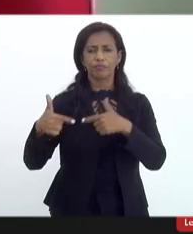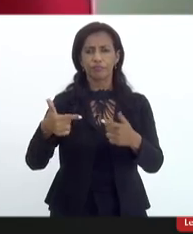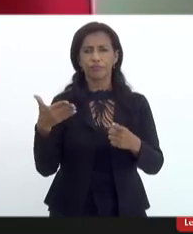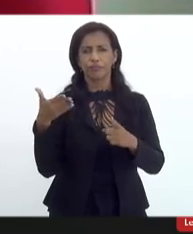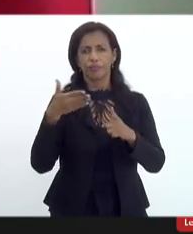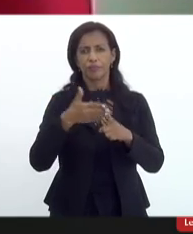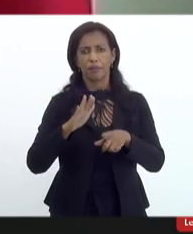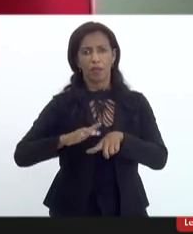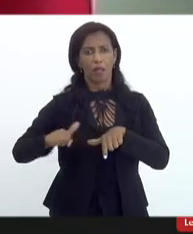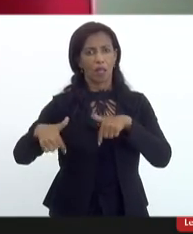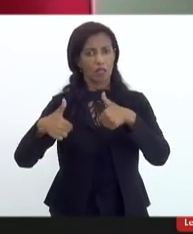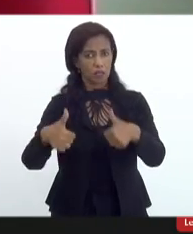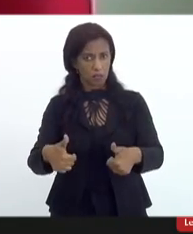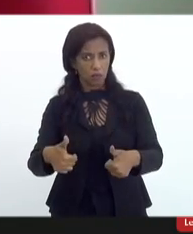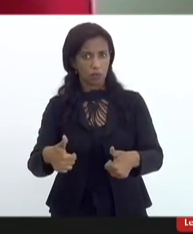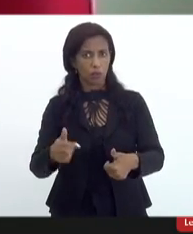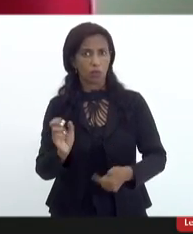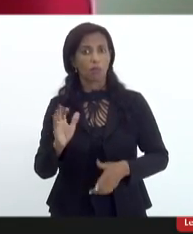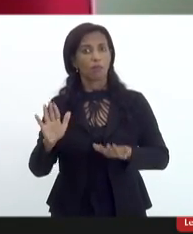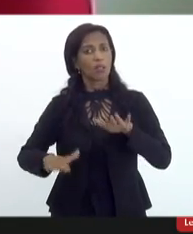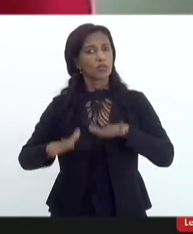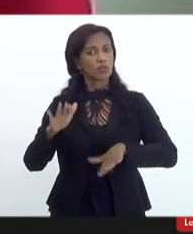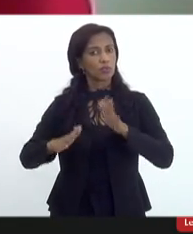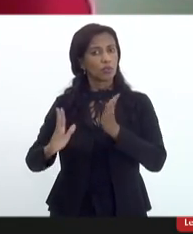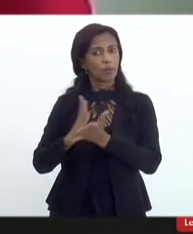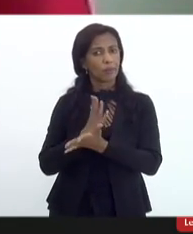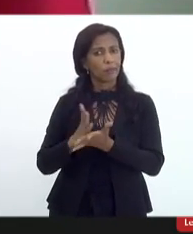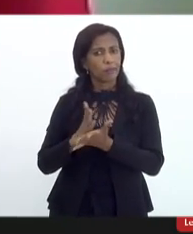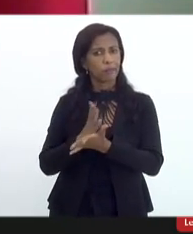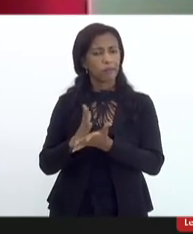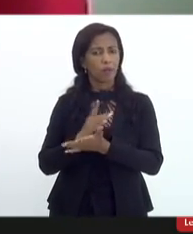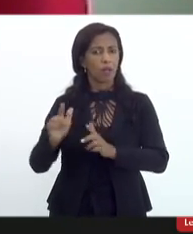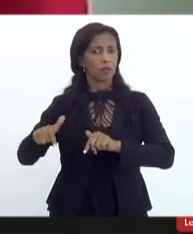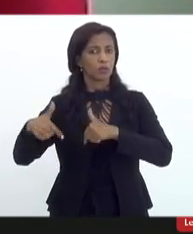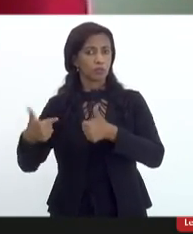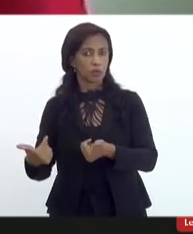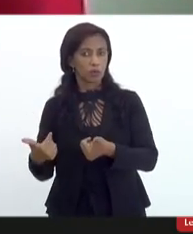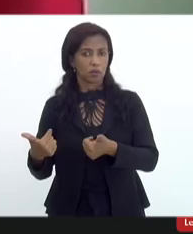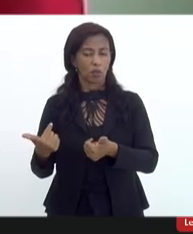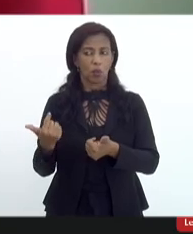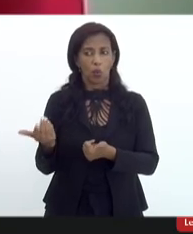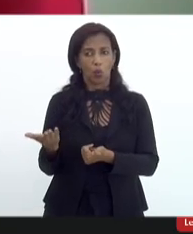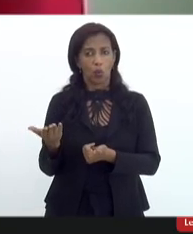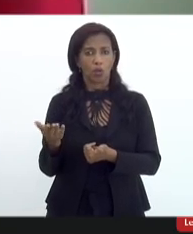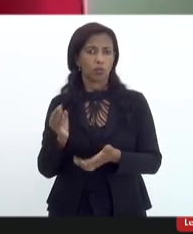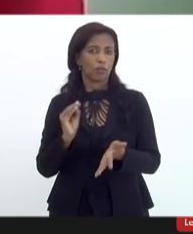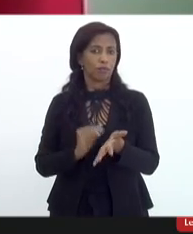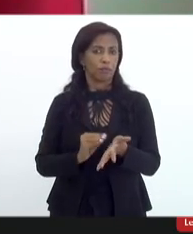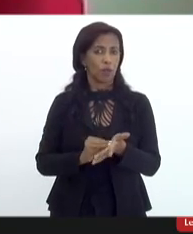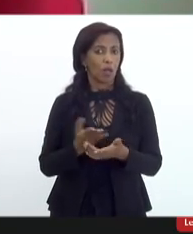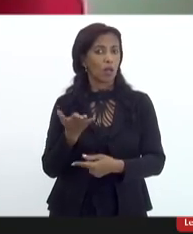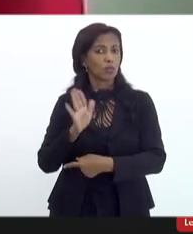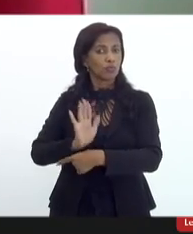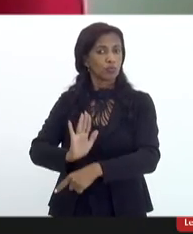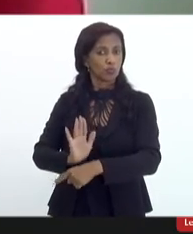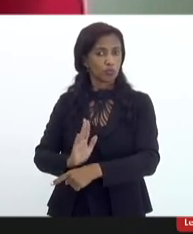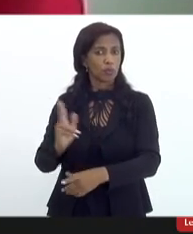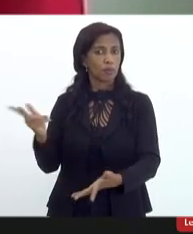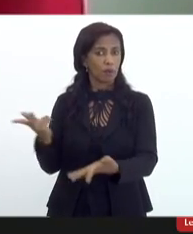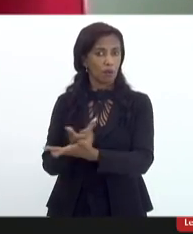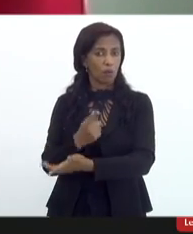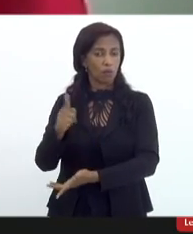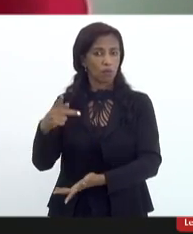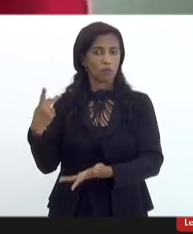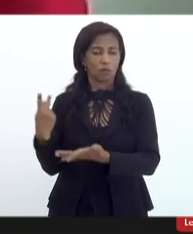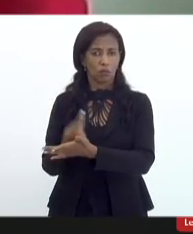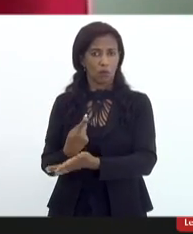diretamente a execução dos atos, mas de alguma maneira, com a sua ação ou com a sua omissão, contribuem para a realização